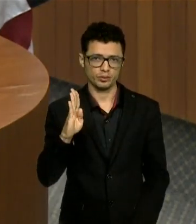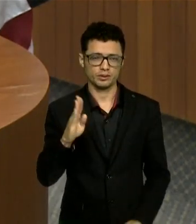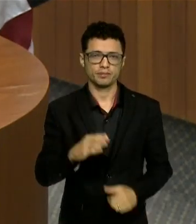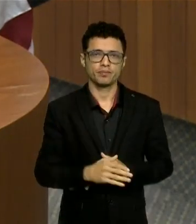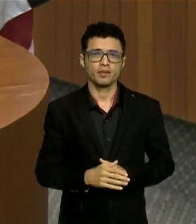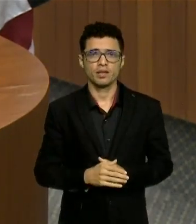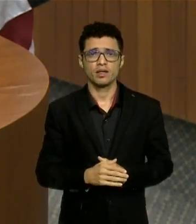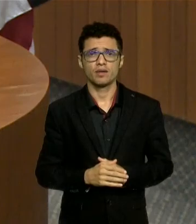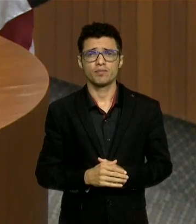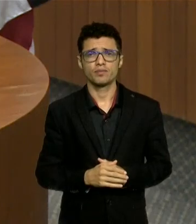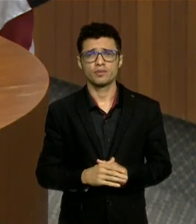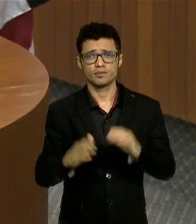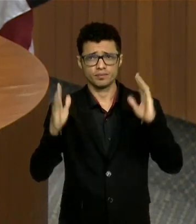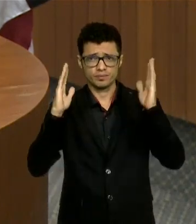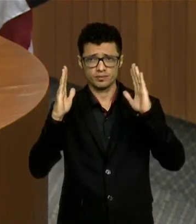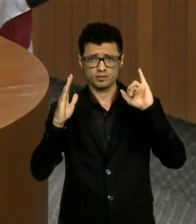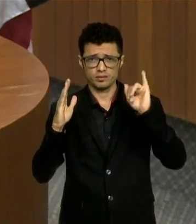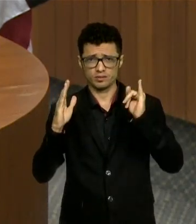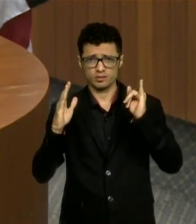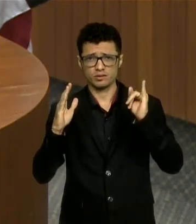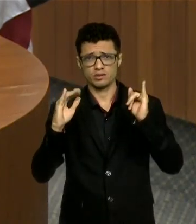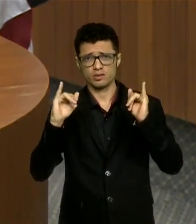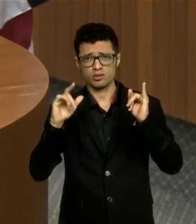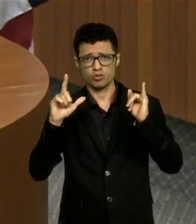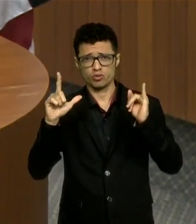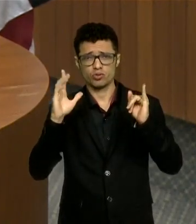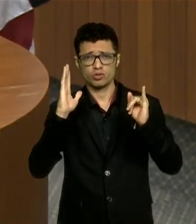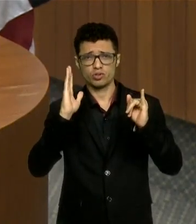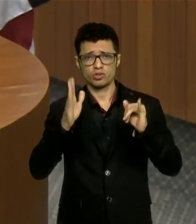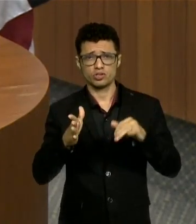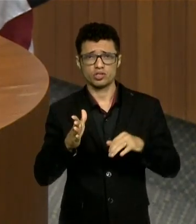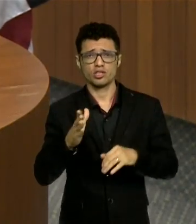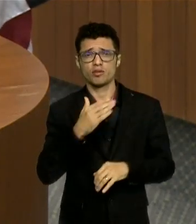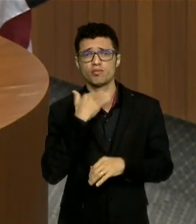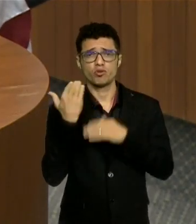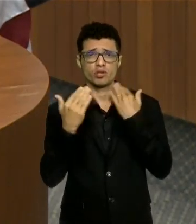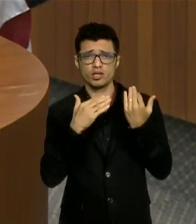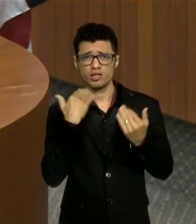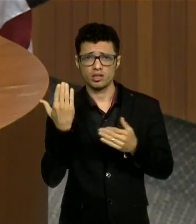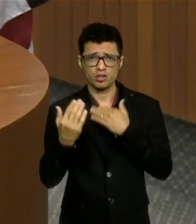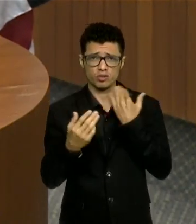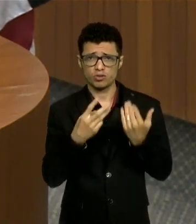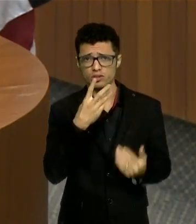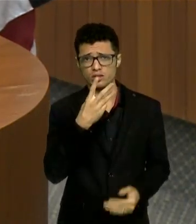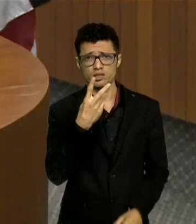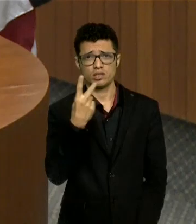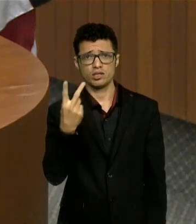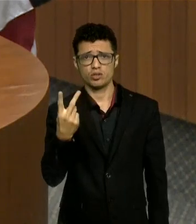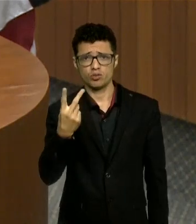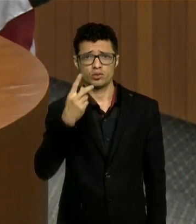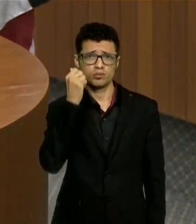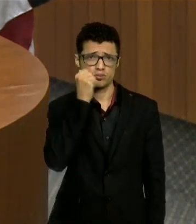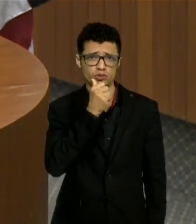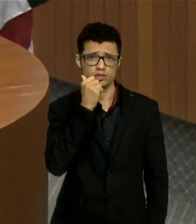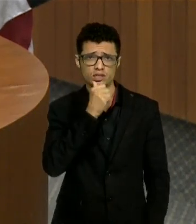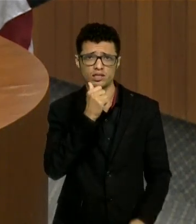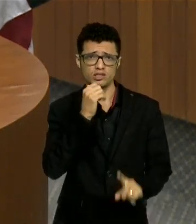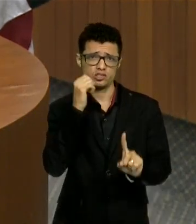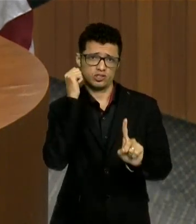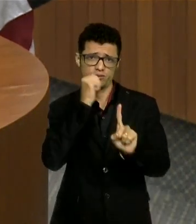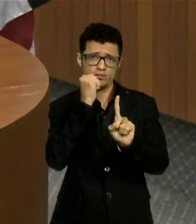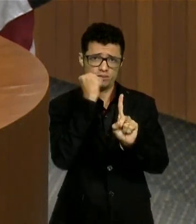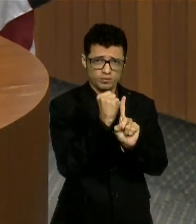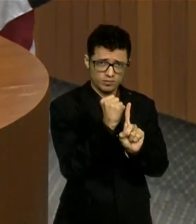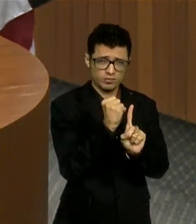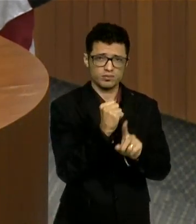ano, já morreram 32 mulheres vítimas de feminicídio. Isso é um acréscimo de mais de